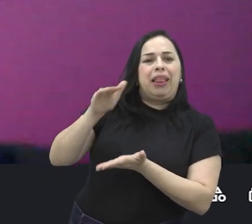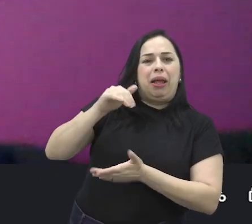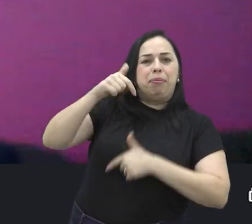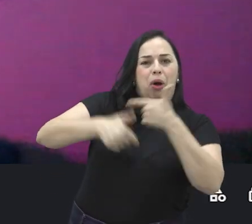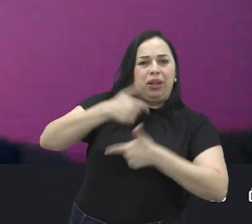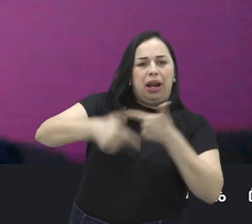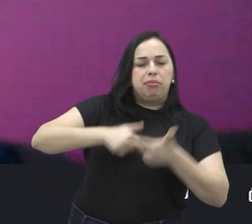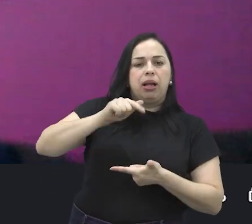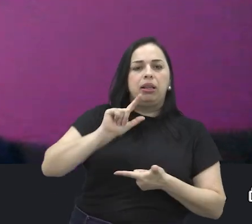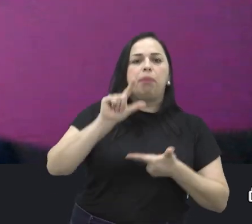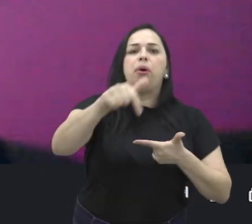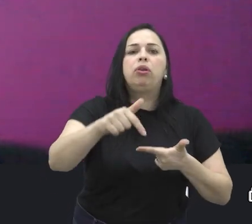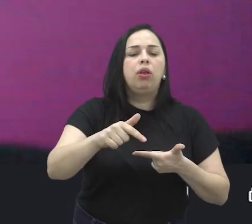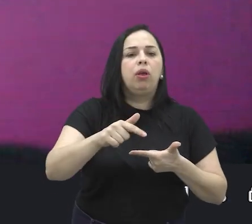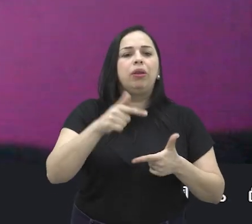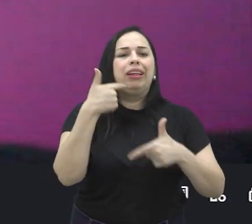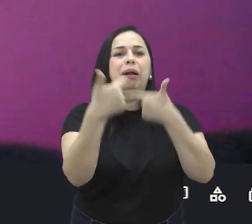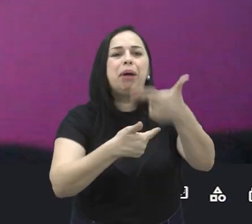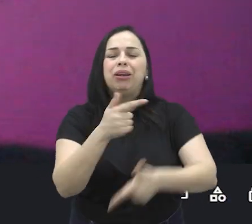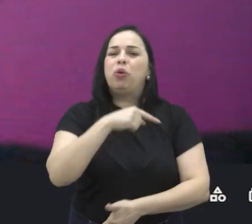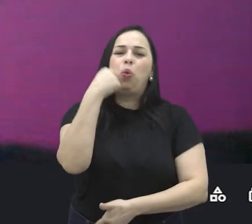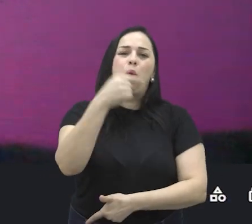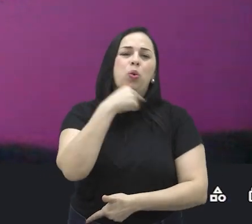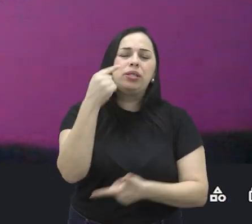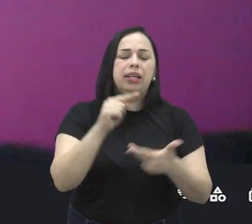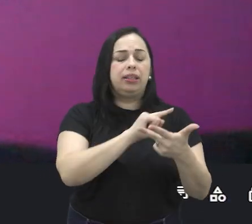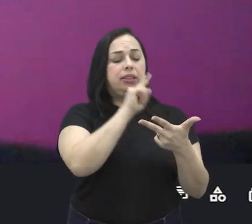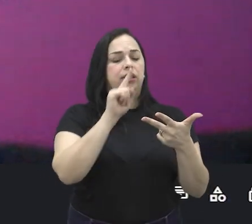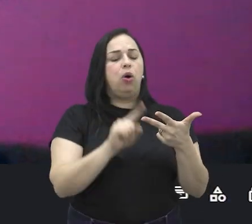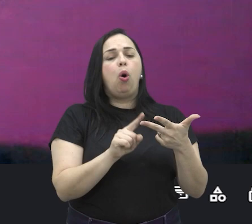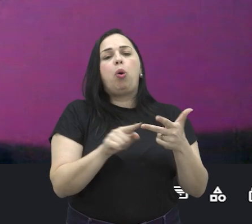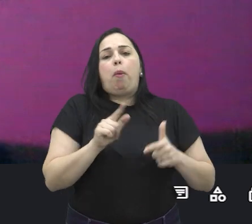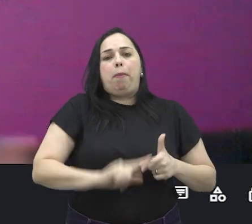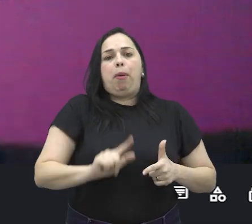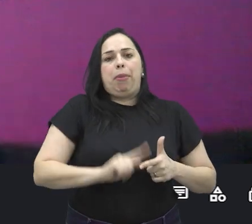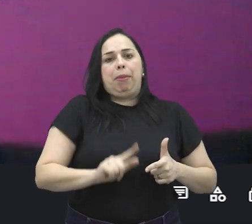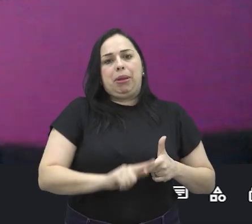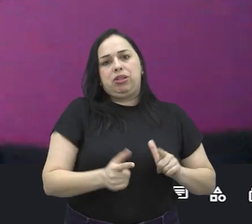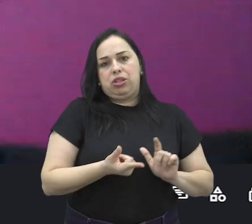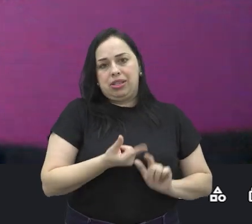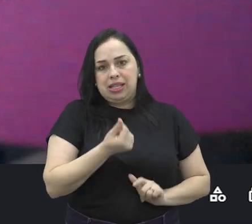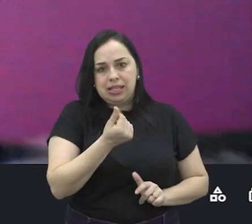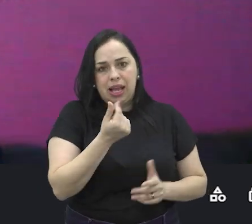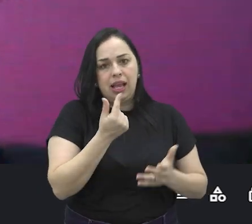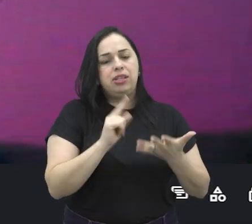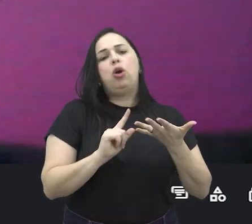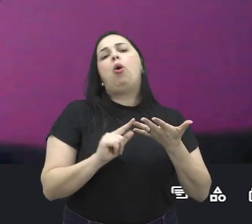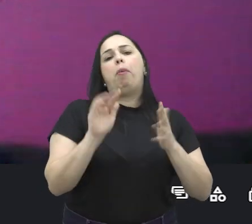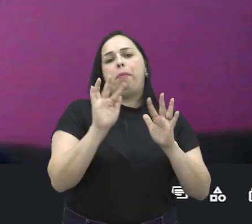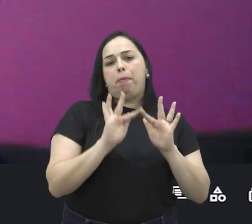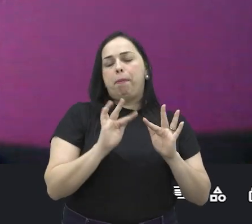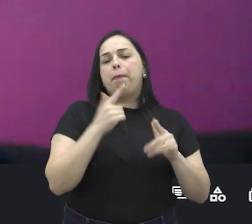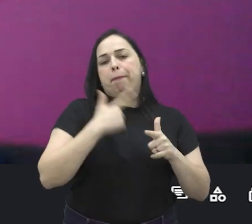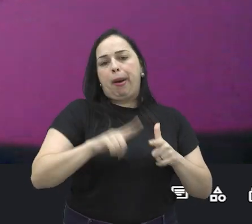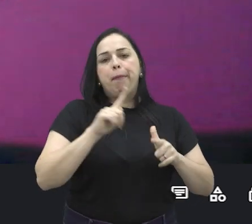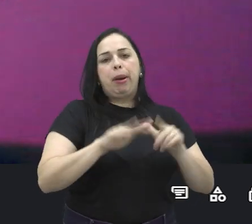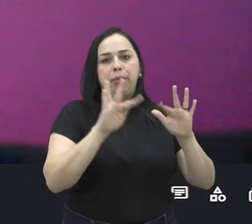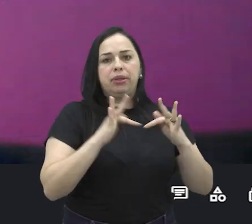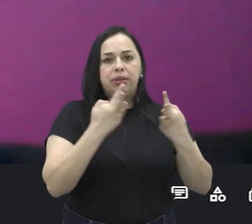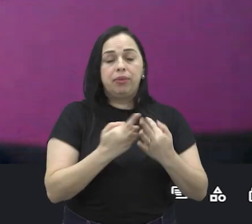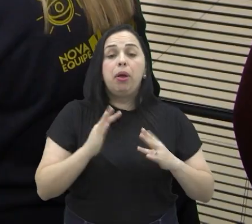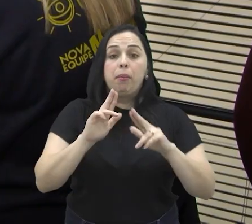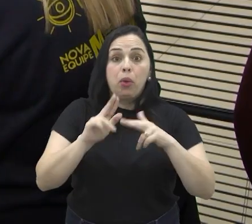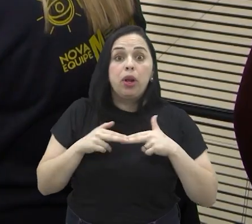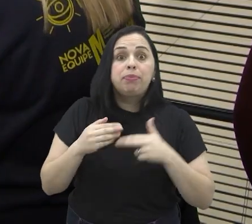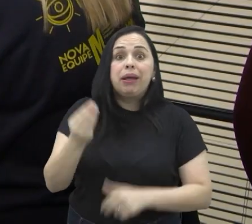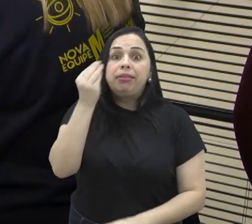uma pessoa que tem alguma dificuldade financeira ou até pessoal, né? Questões familiares também podem